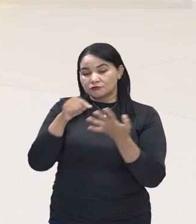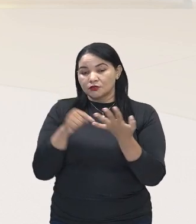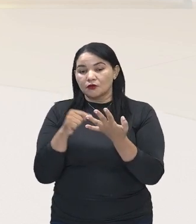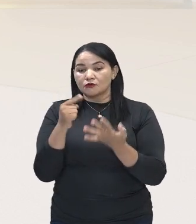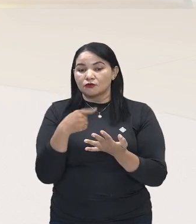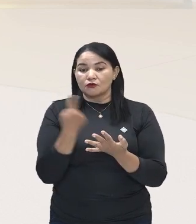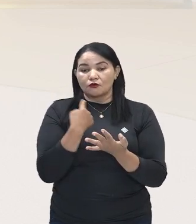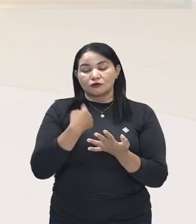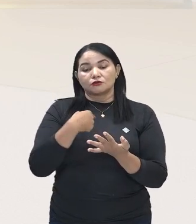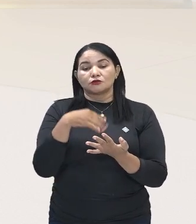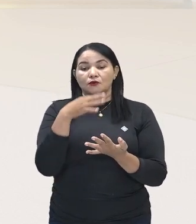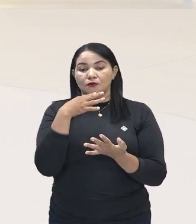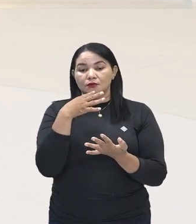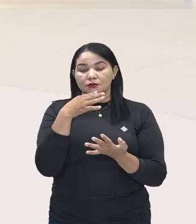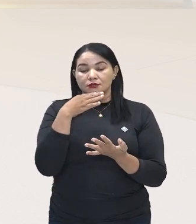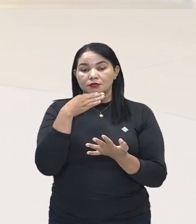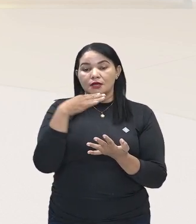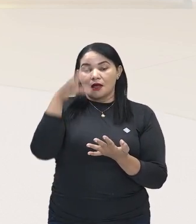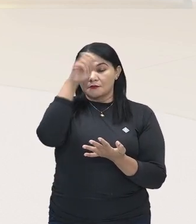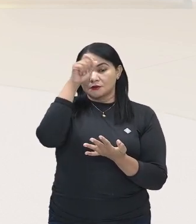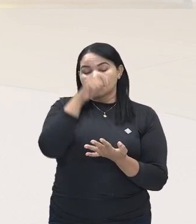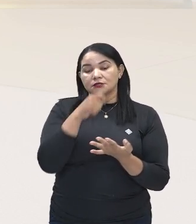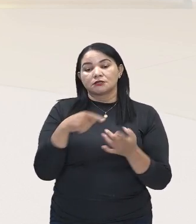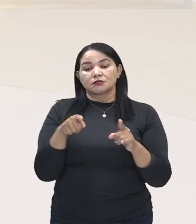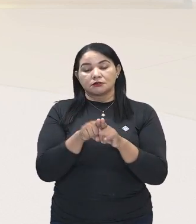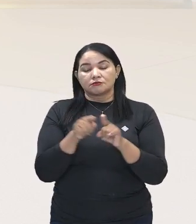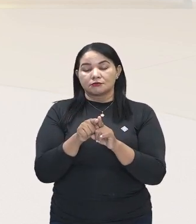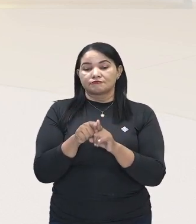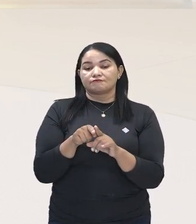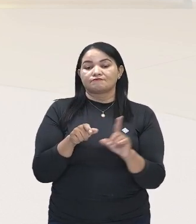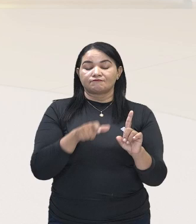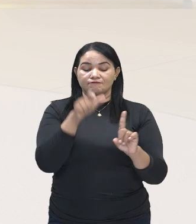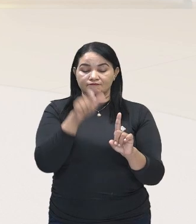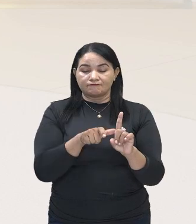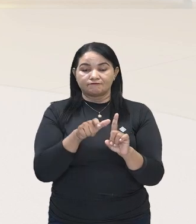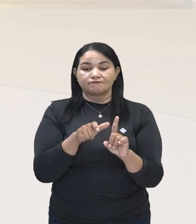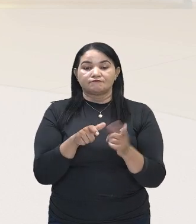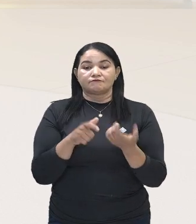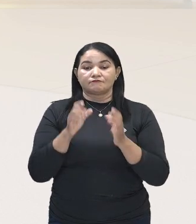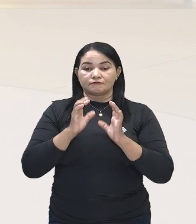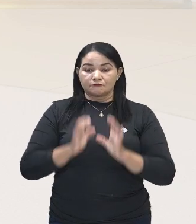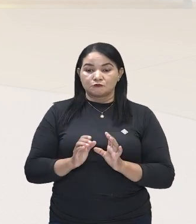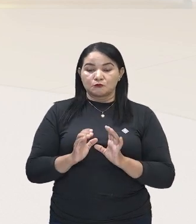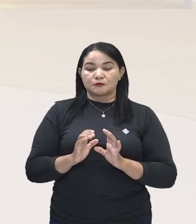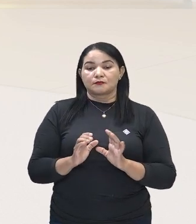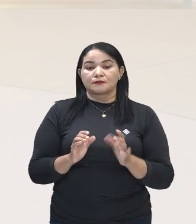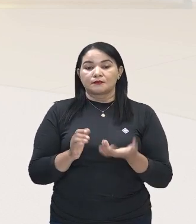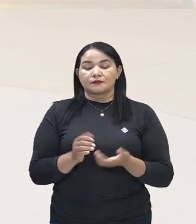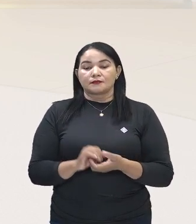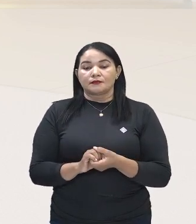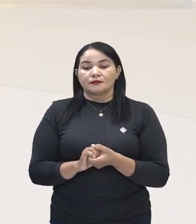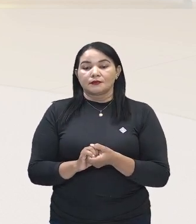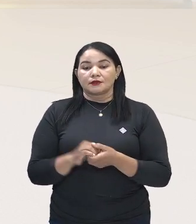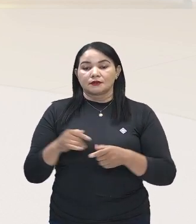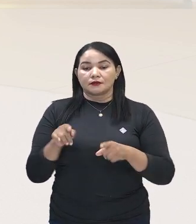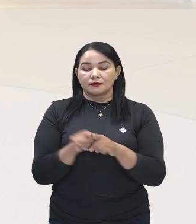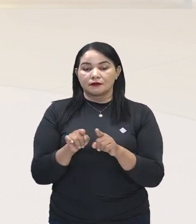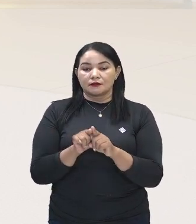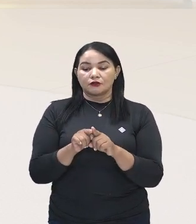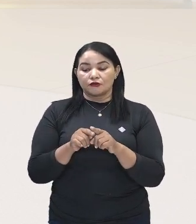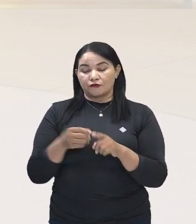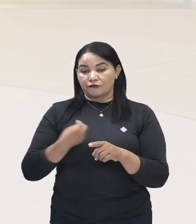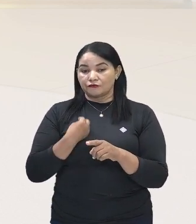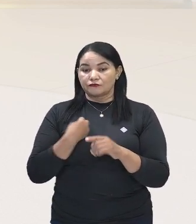verdadeiramente um cidadão e uma cidadã aí do lugar onde a gente